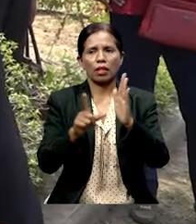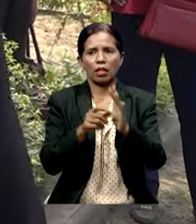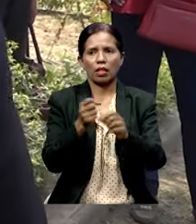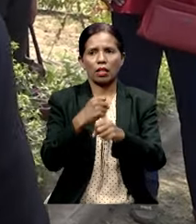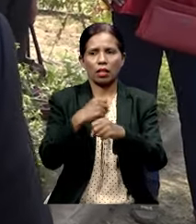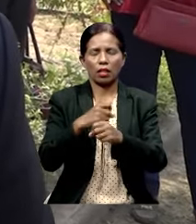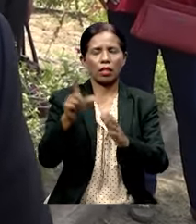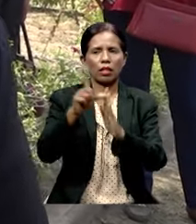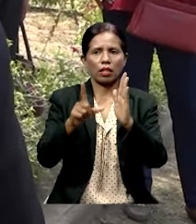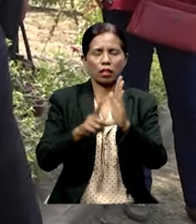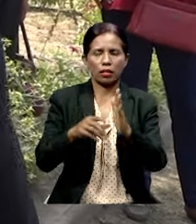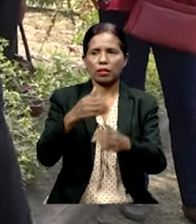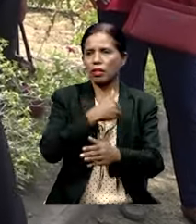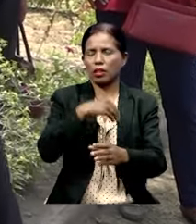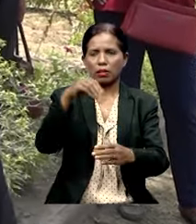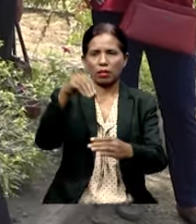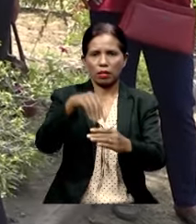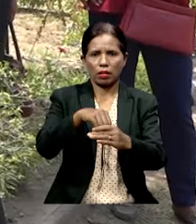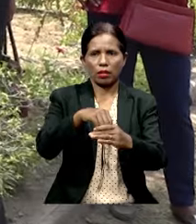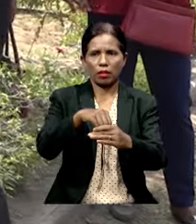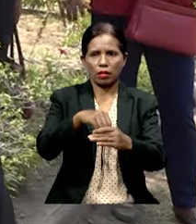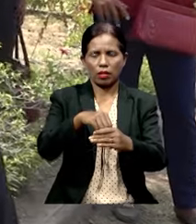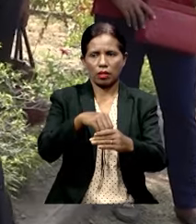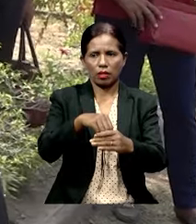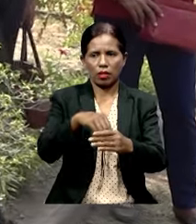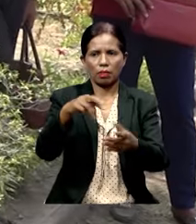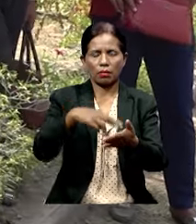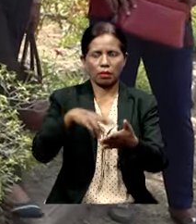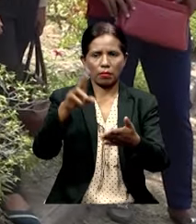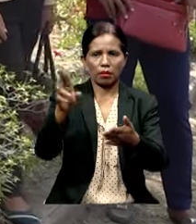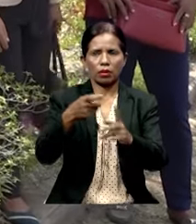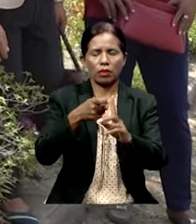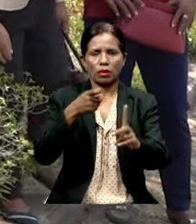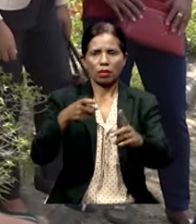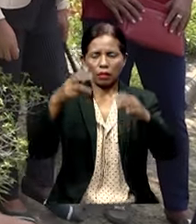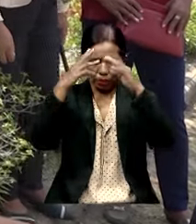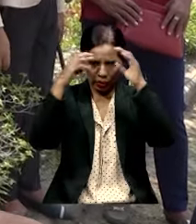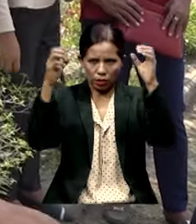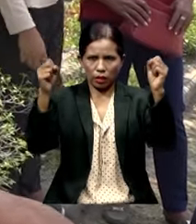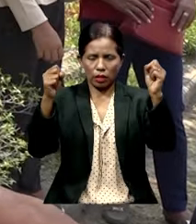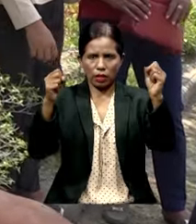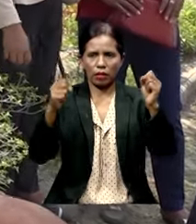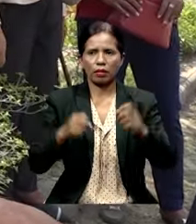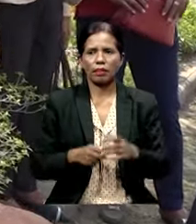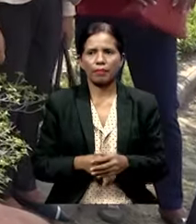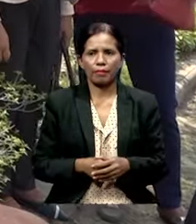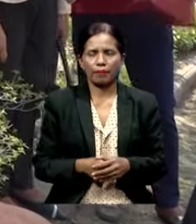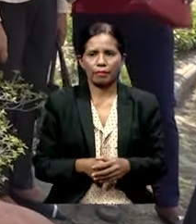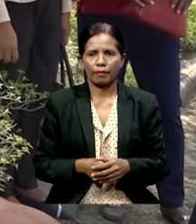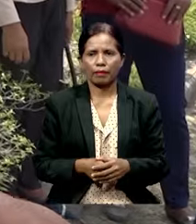sira utama e fase be aprovasaun ka promulgasaun ho social president republic